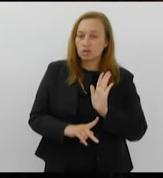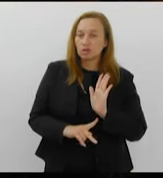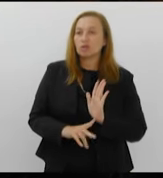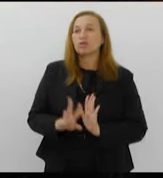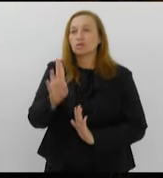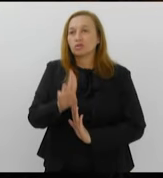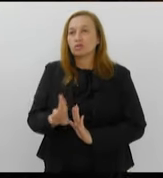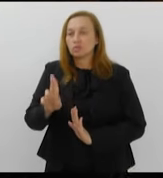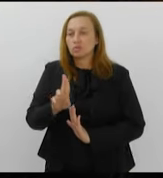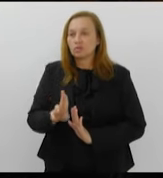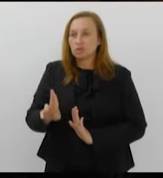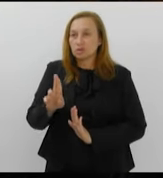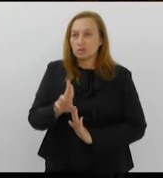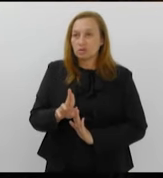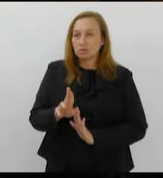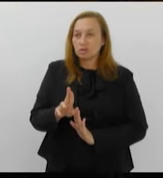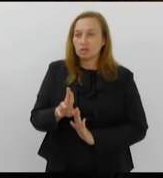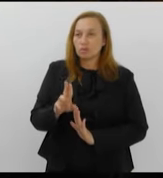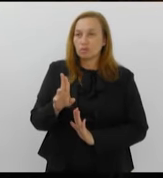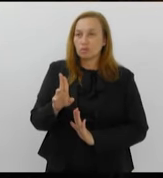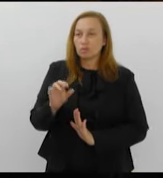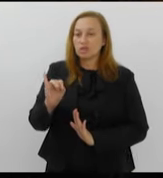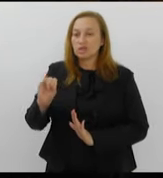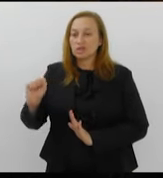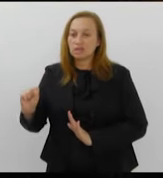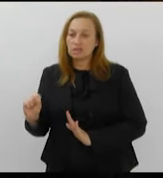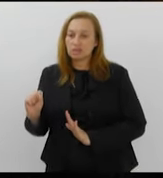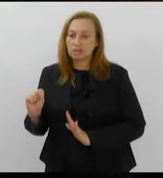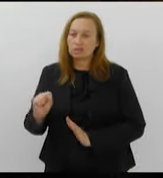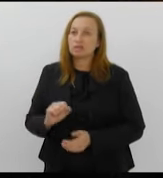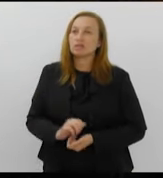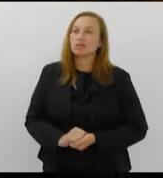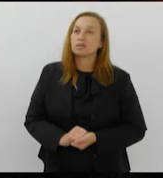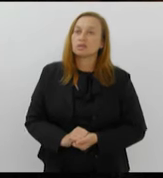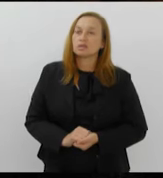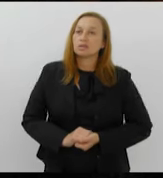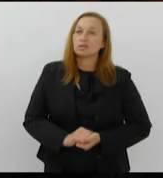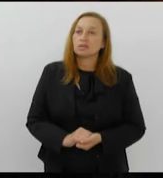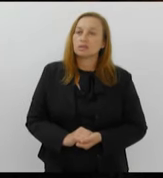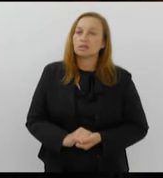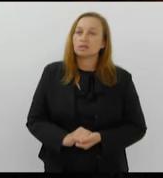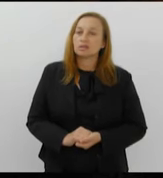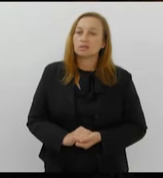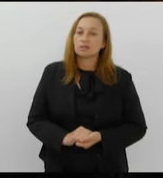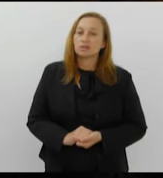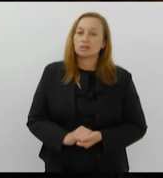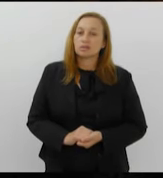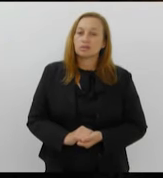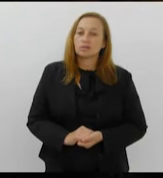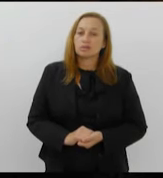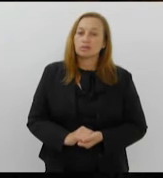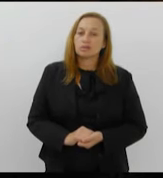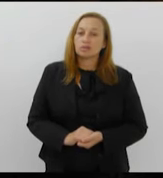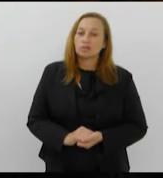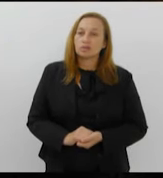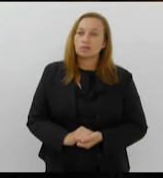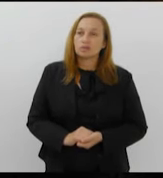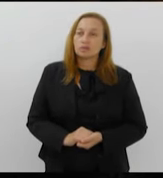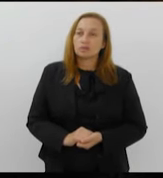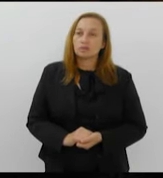de energia elétrica no estado do Rio de Janeiro, através do gás natural. Ou seja, é um projeto que